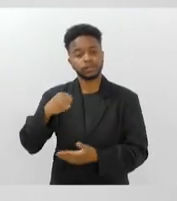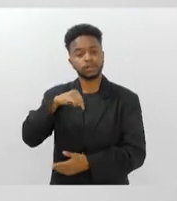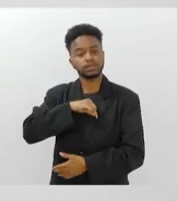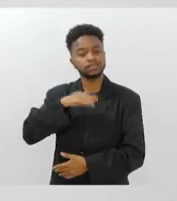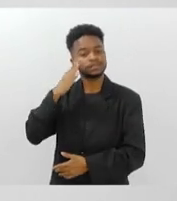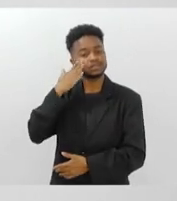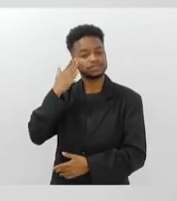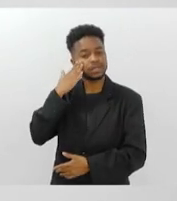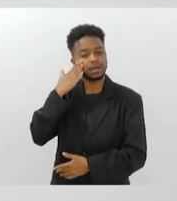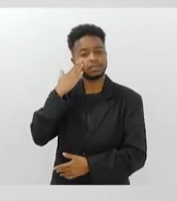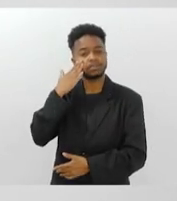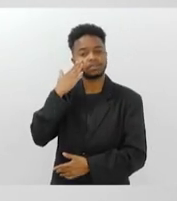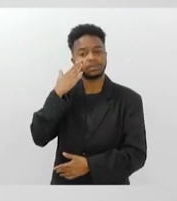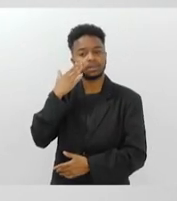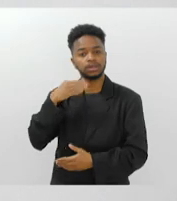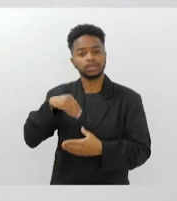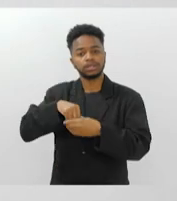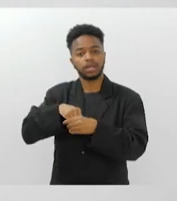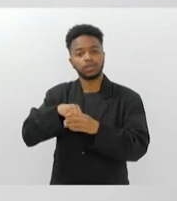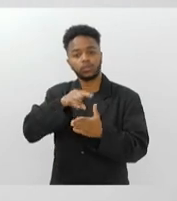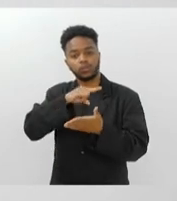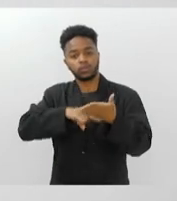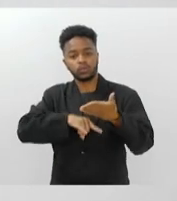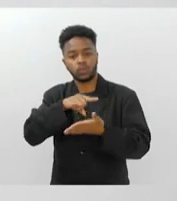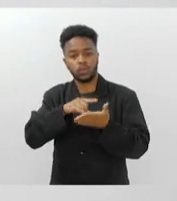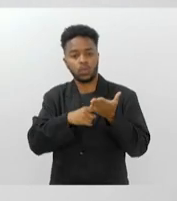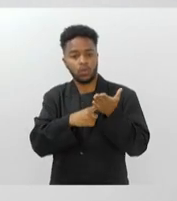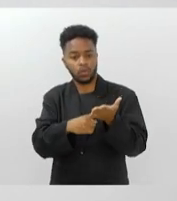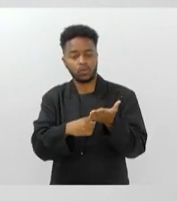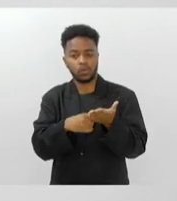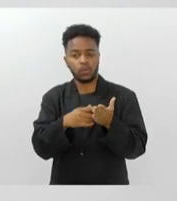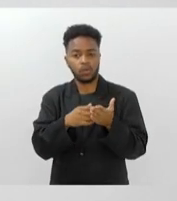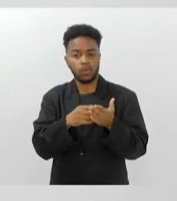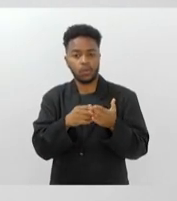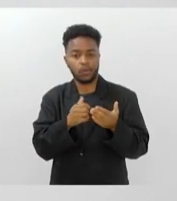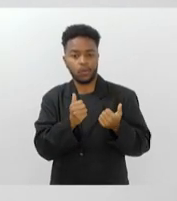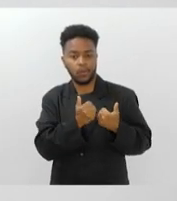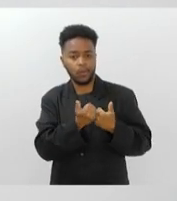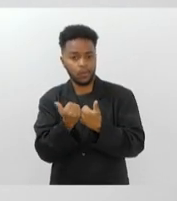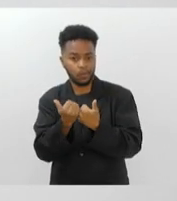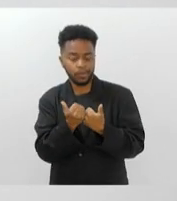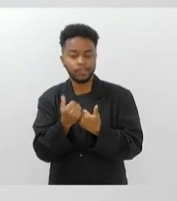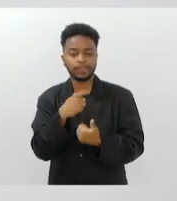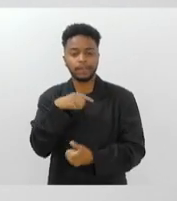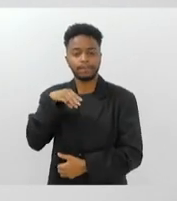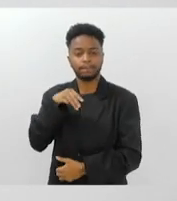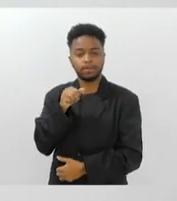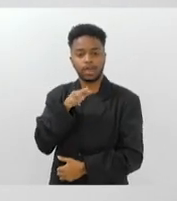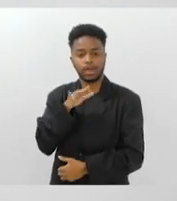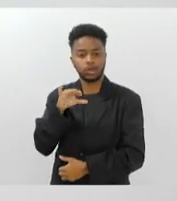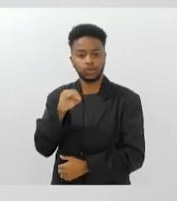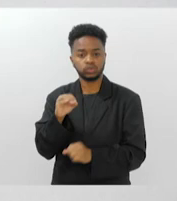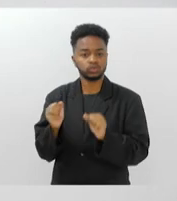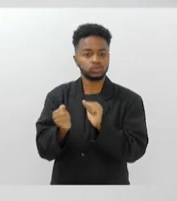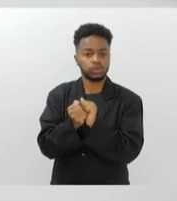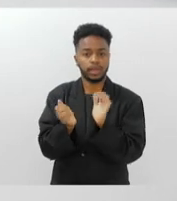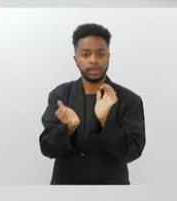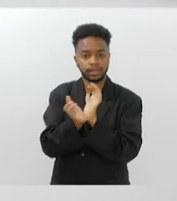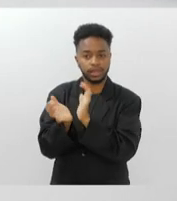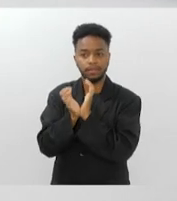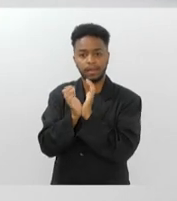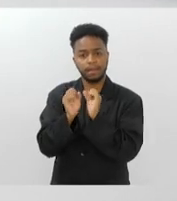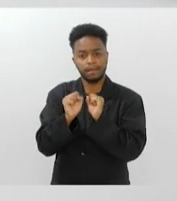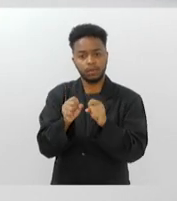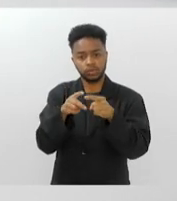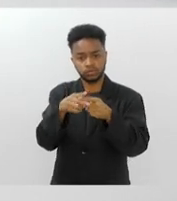o o dentro do Tero de cooperação Se eu estiver enganado o Dr Mário tá aqui com a equipe pode pode corrigir mas nós só temos